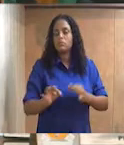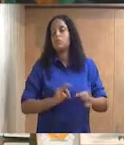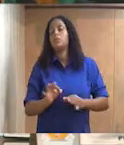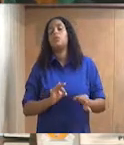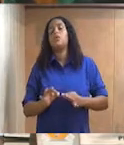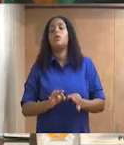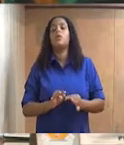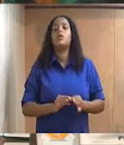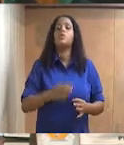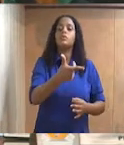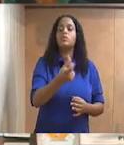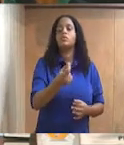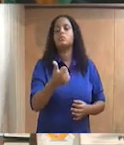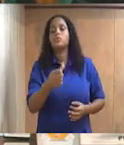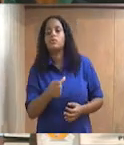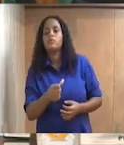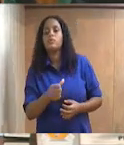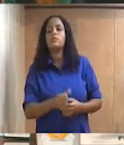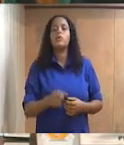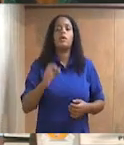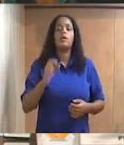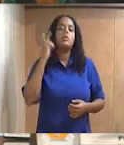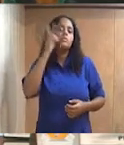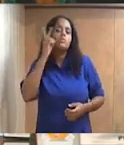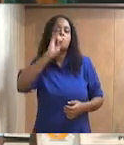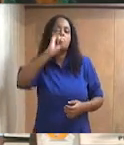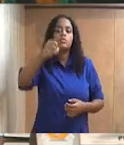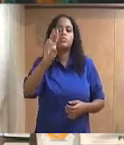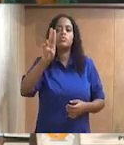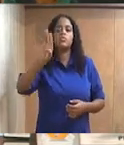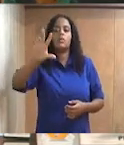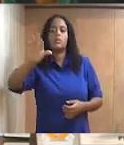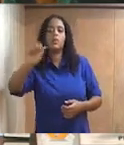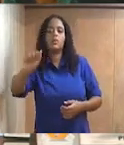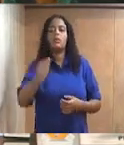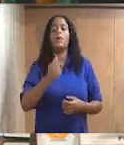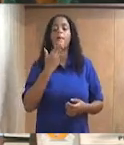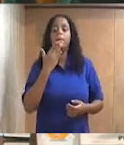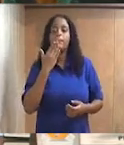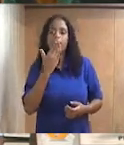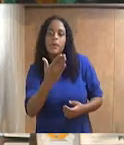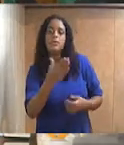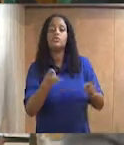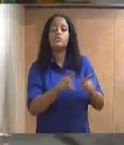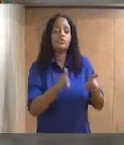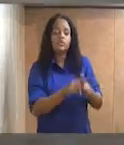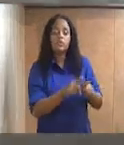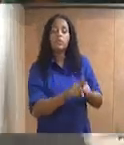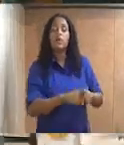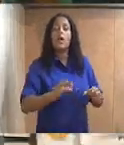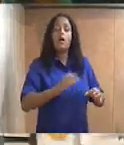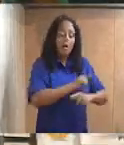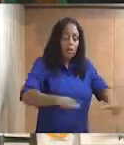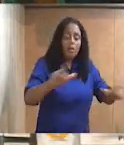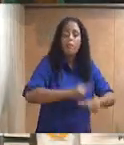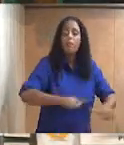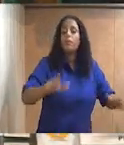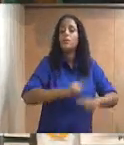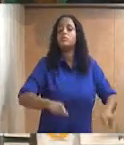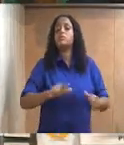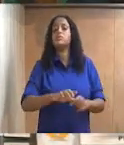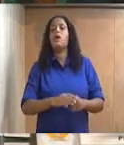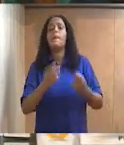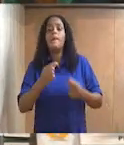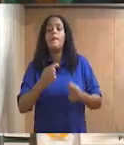6.243, de 2016, do excelentíssimo senhora vereadora Juliana do Táxi, solicitando ao excelentíssimo senhor prefeito a limpeza e retirada de lixo de entulho